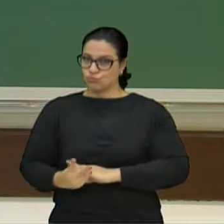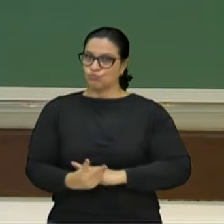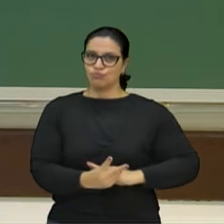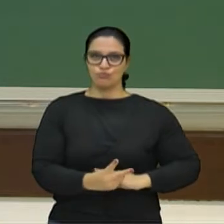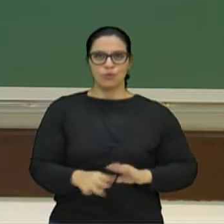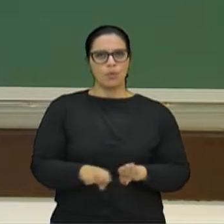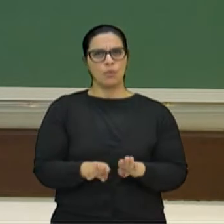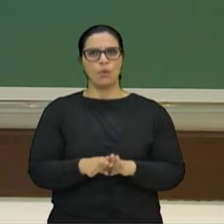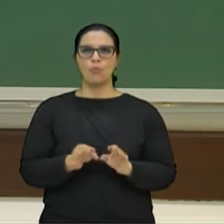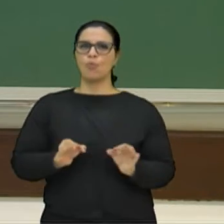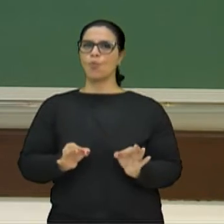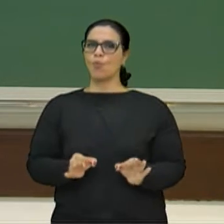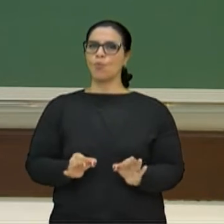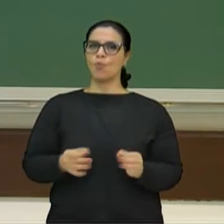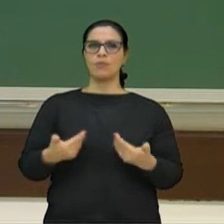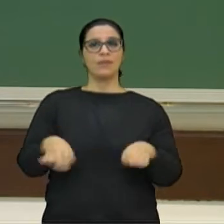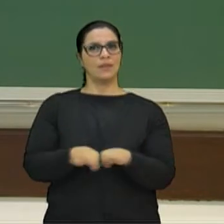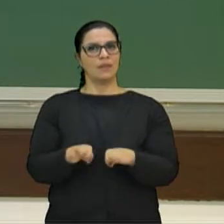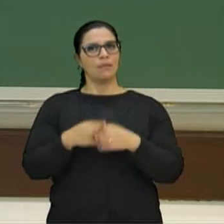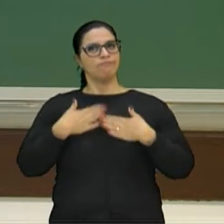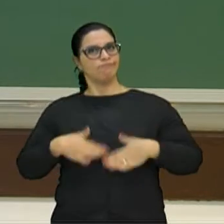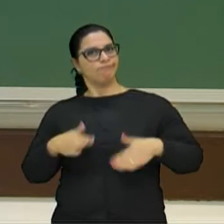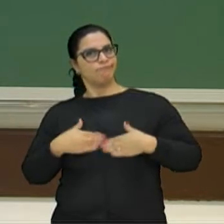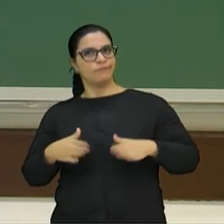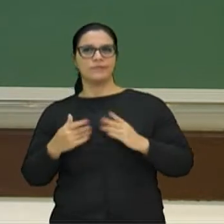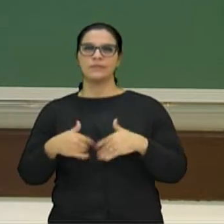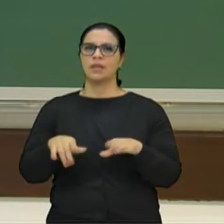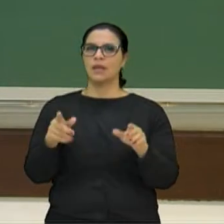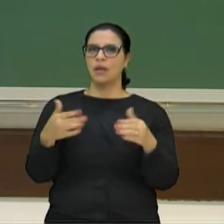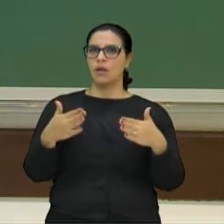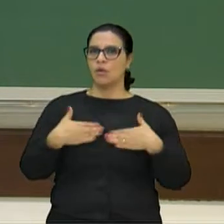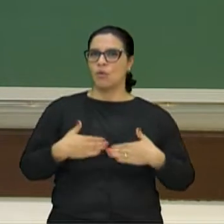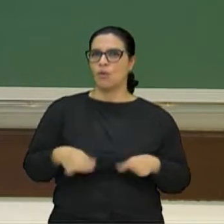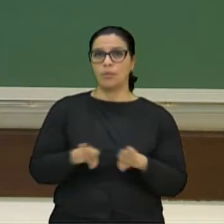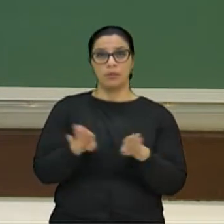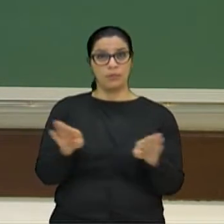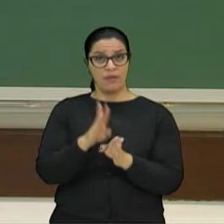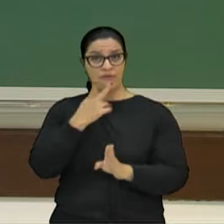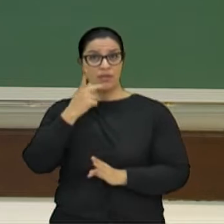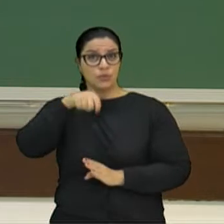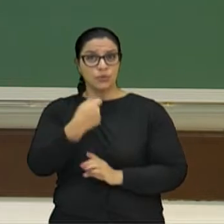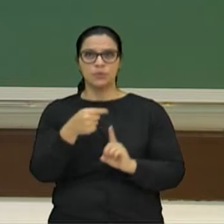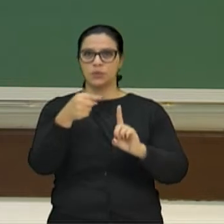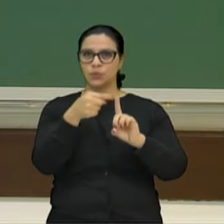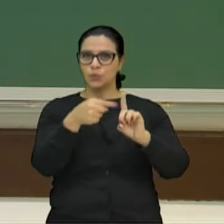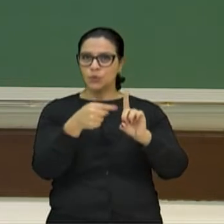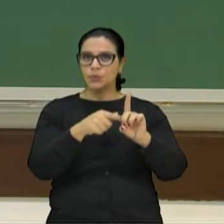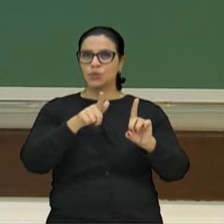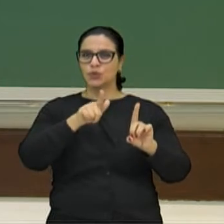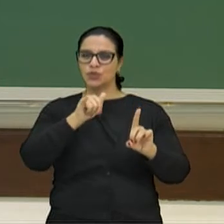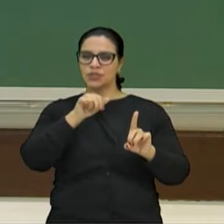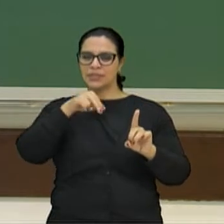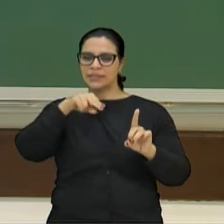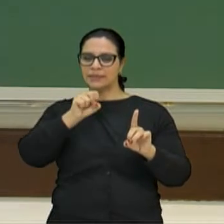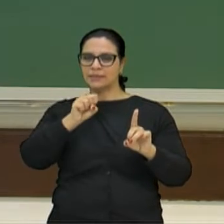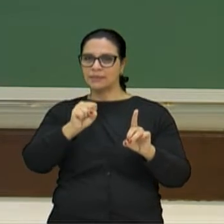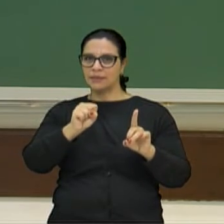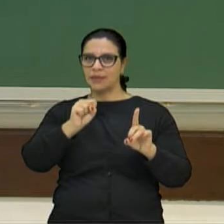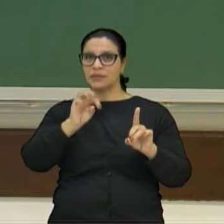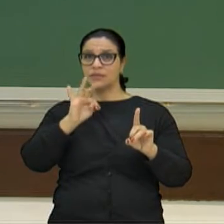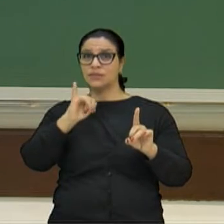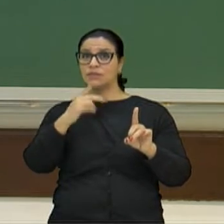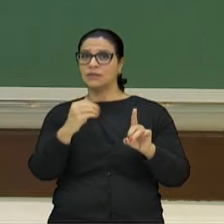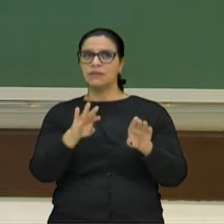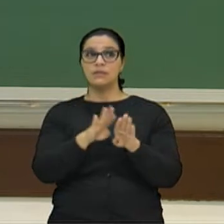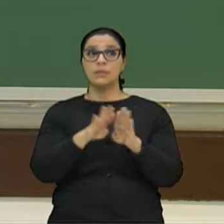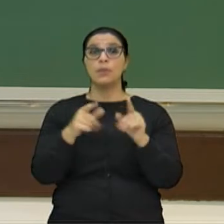questão de meditação, de relaxamento. Então, tudo isso daí diz respeito às ginásticas. Então, por isso que temos uma definição